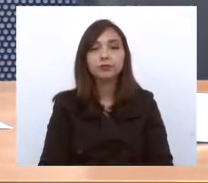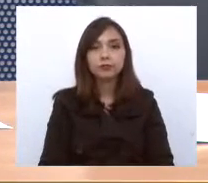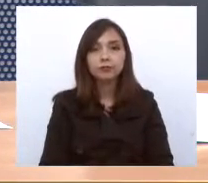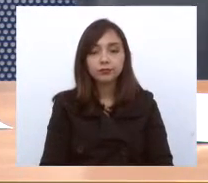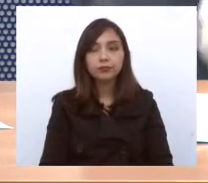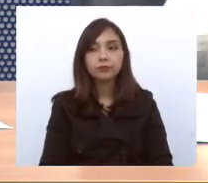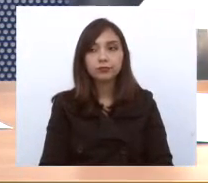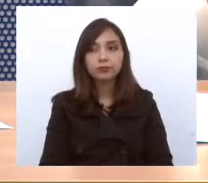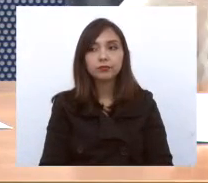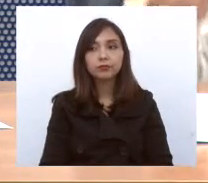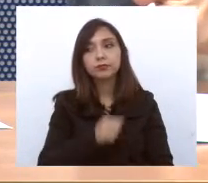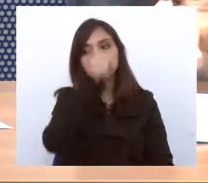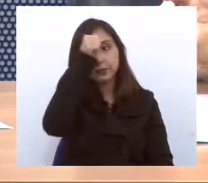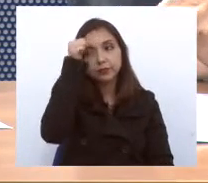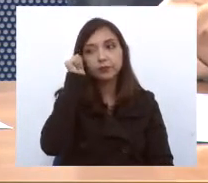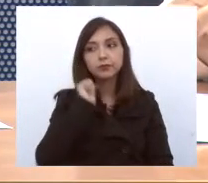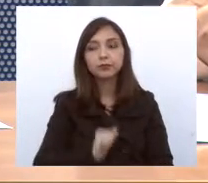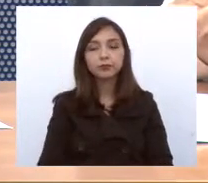aprovado, encaminhe-se.